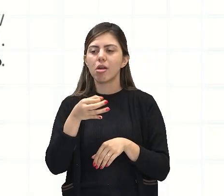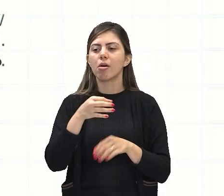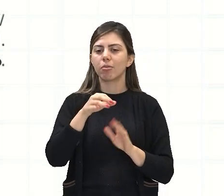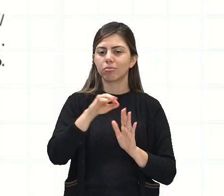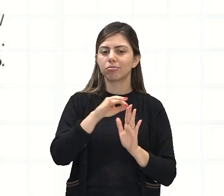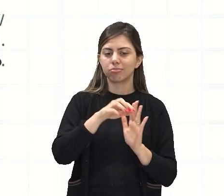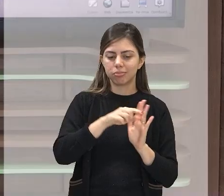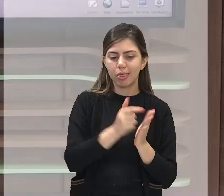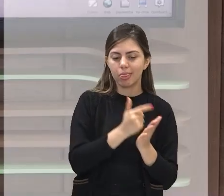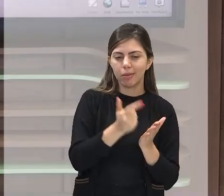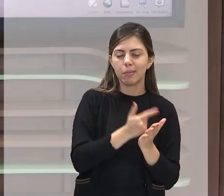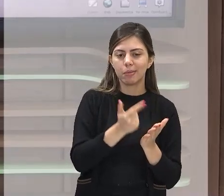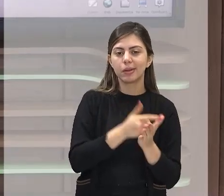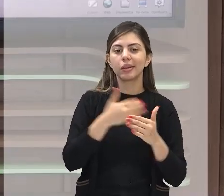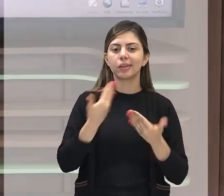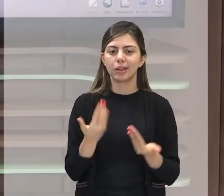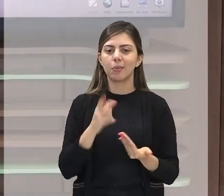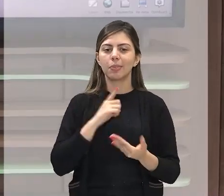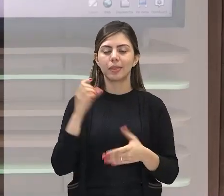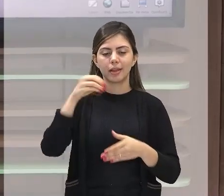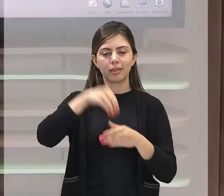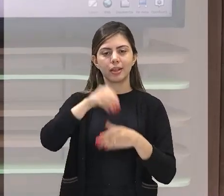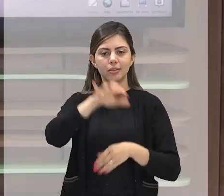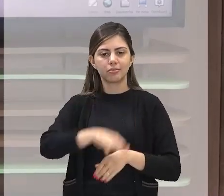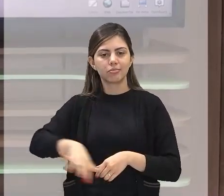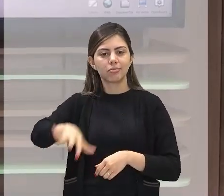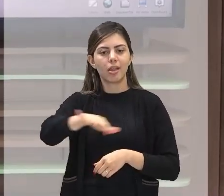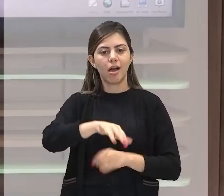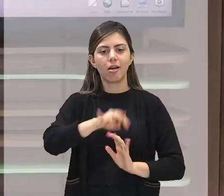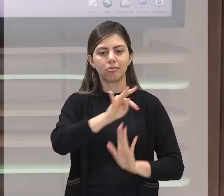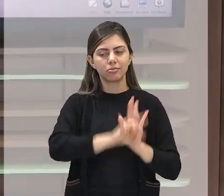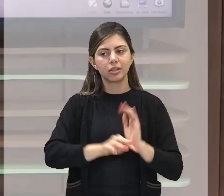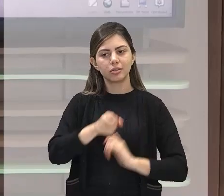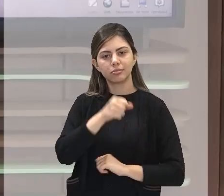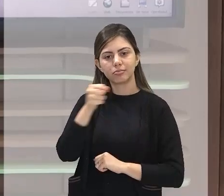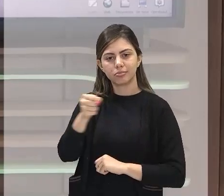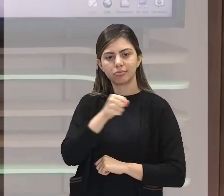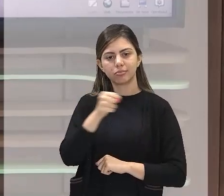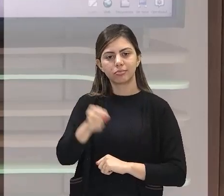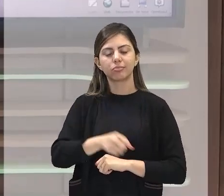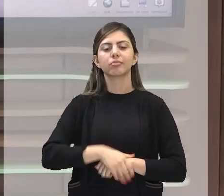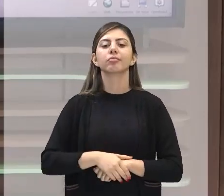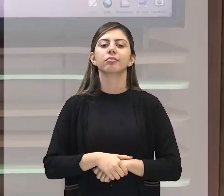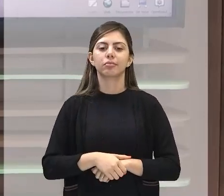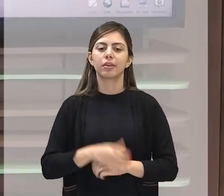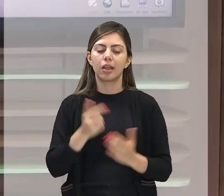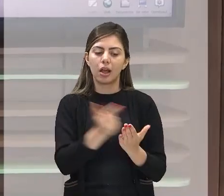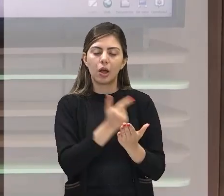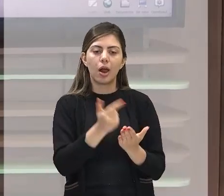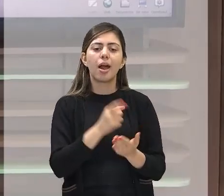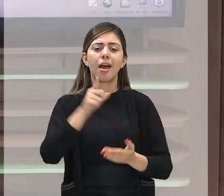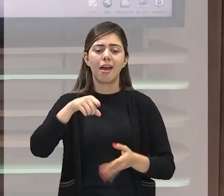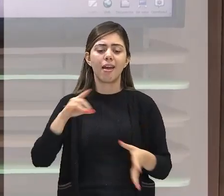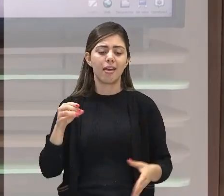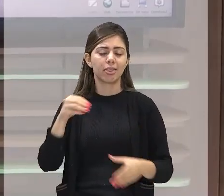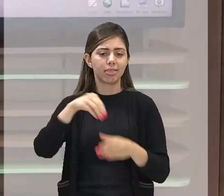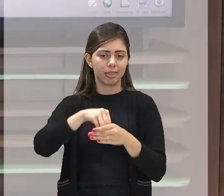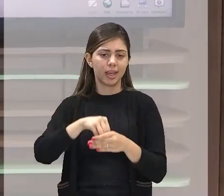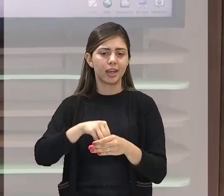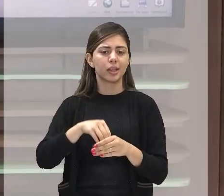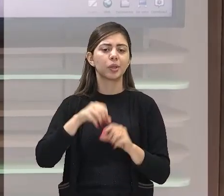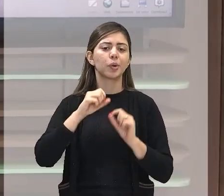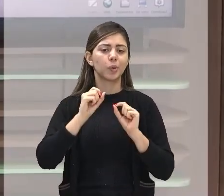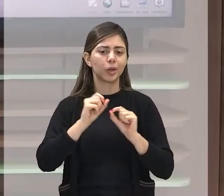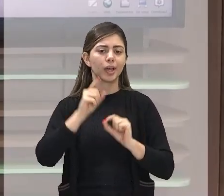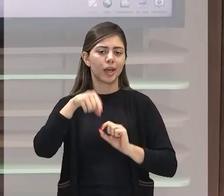no suporte, no jornal, né? E que fazem parte, que entram como elementos, né,